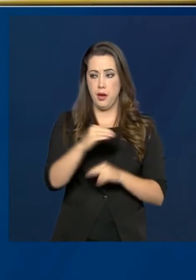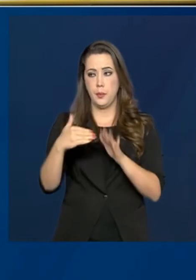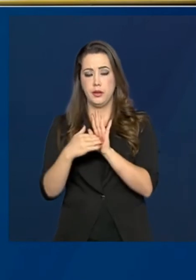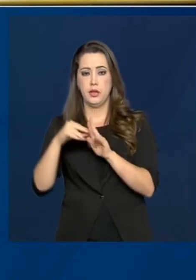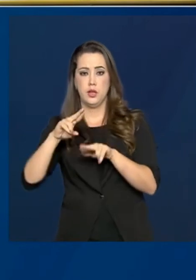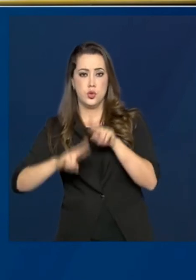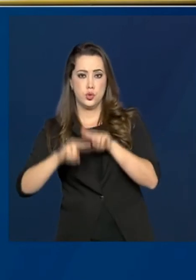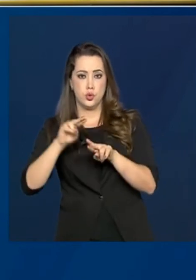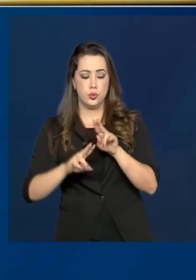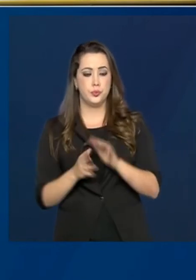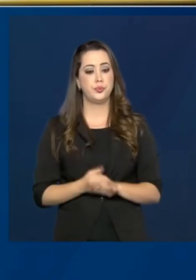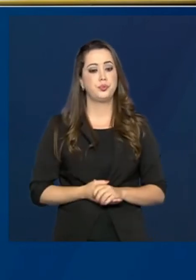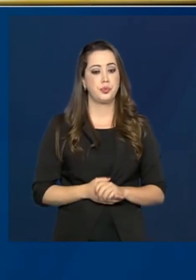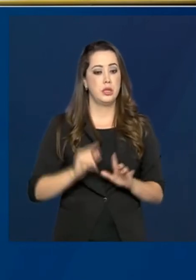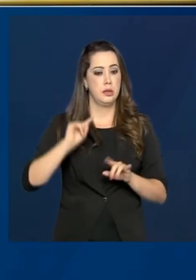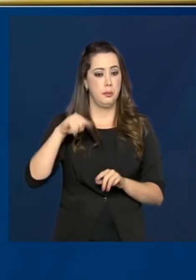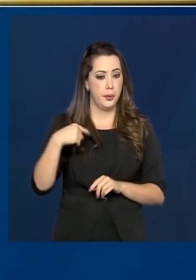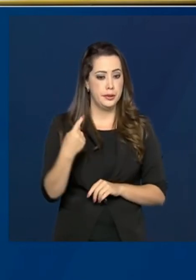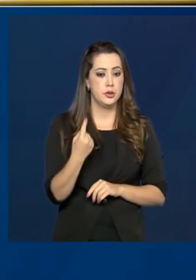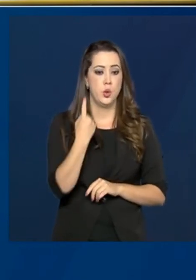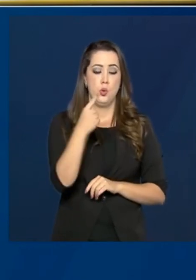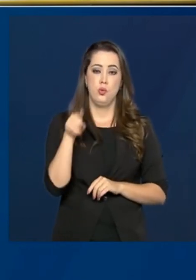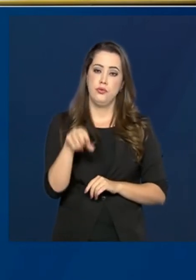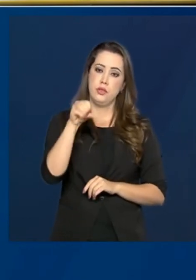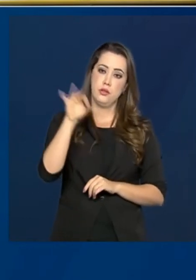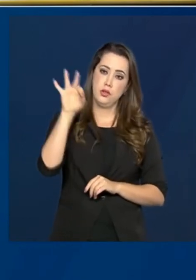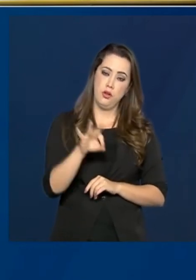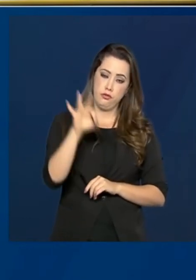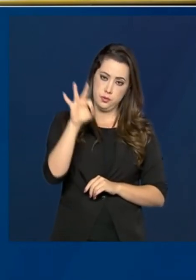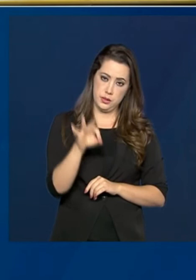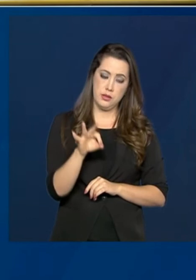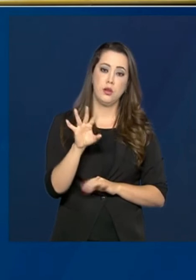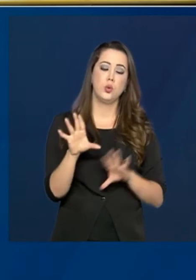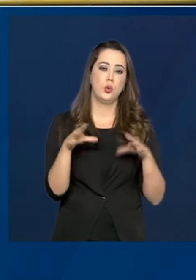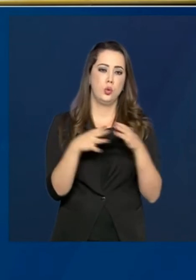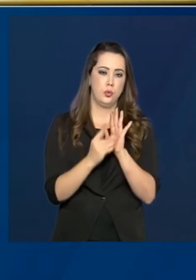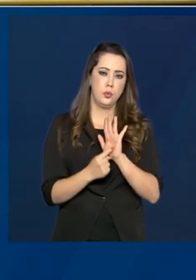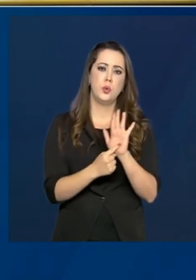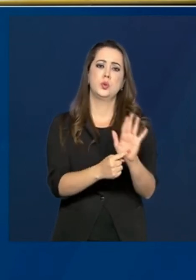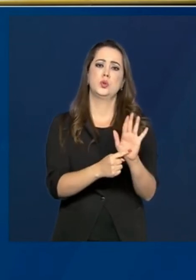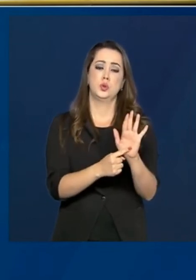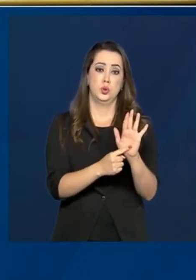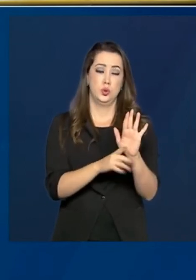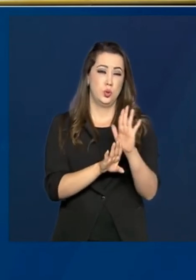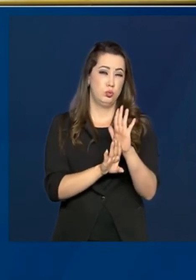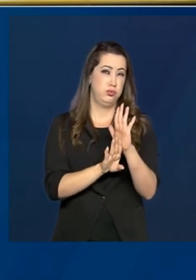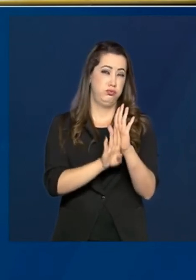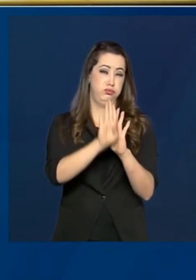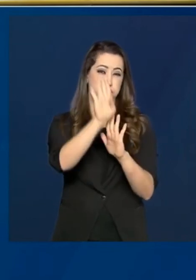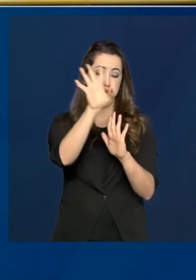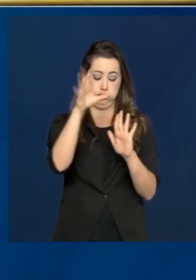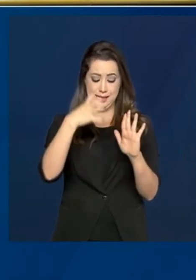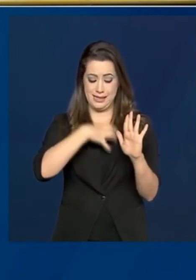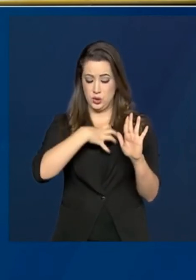2020, e 1,9% da amostra apresentou alta pontuação no inventário de breves sintomas, de acordo